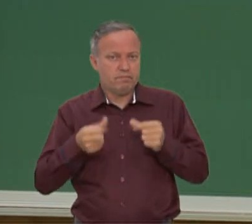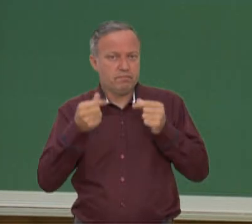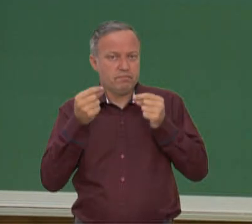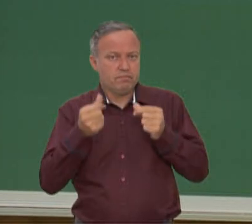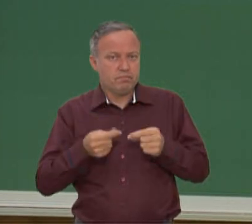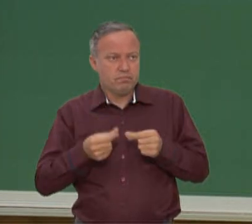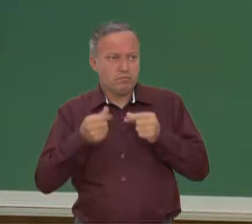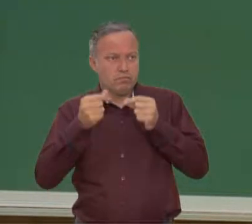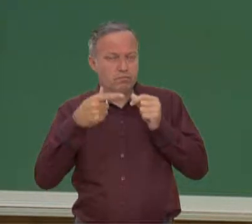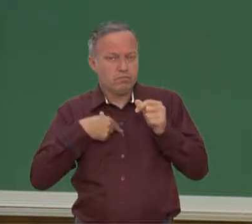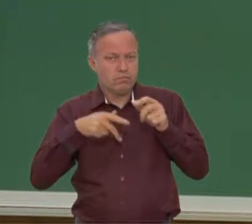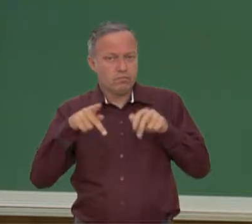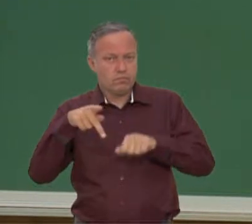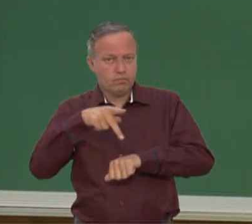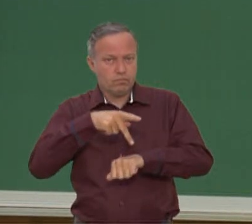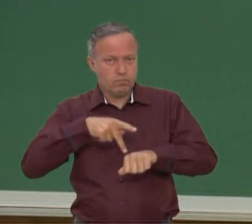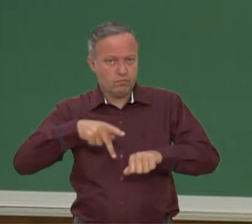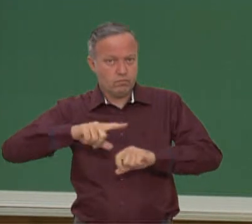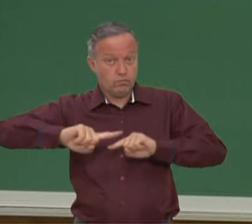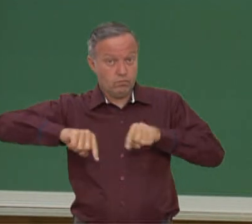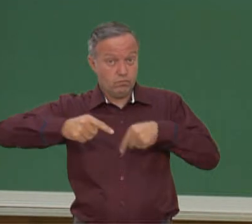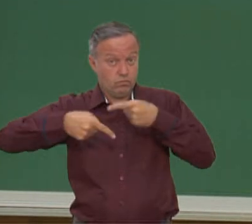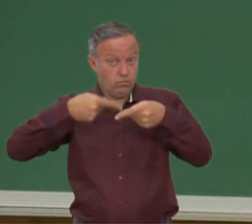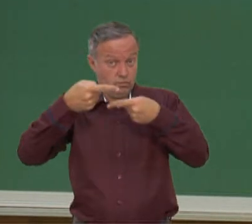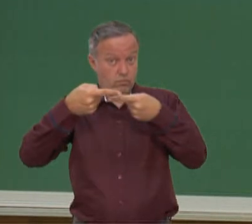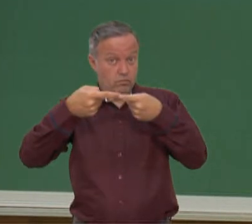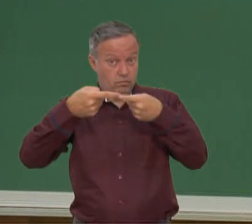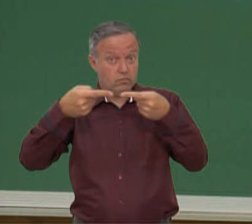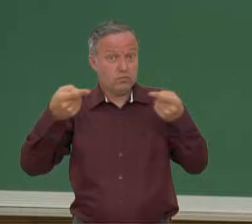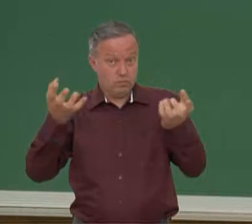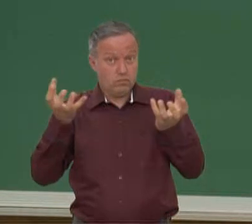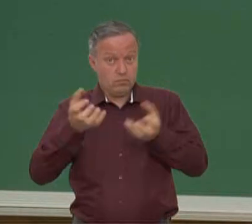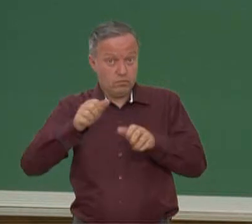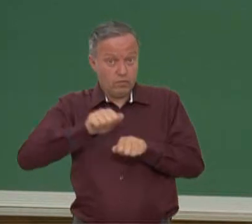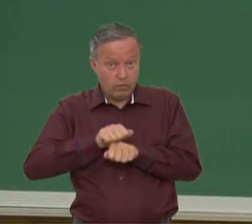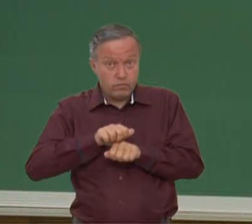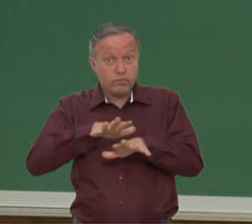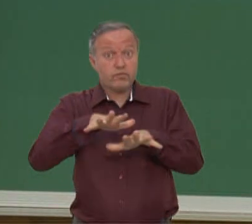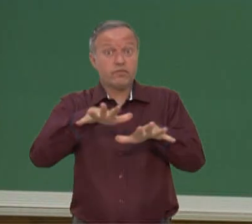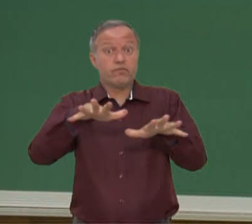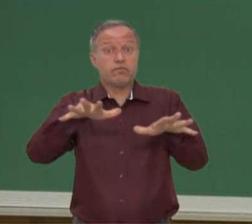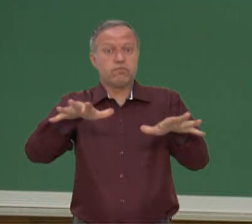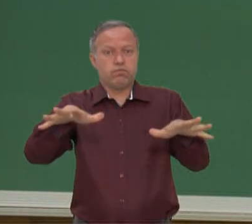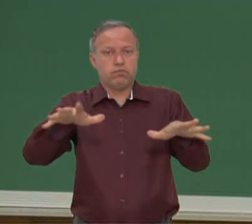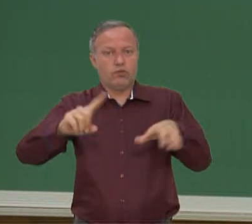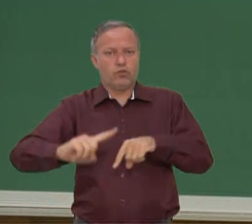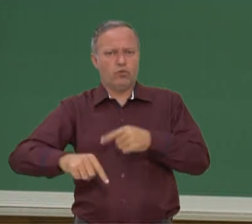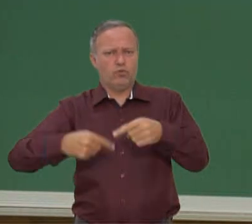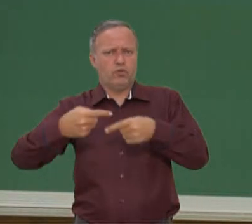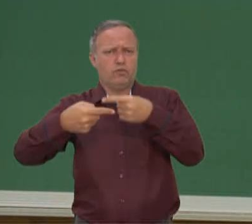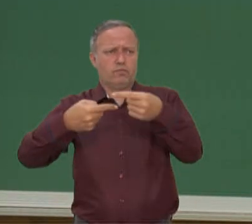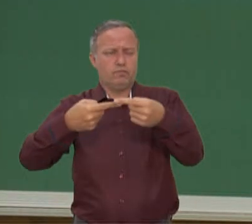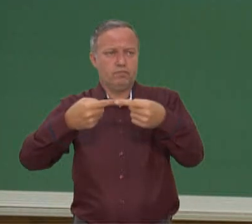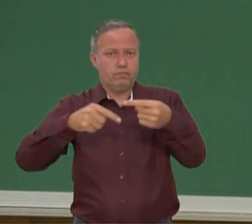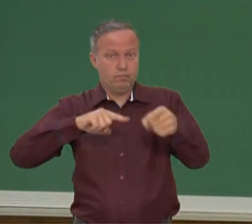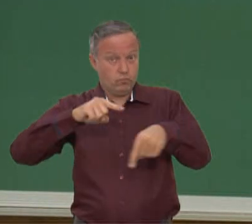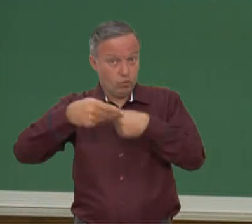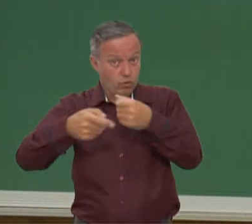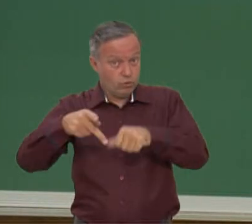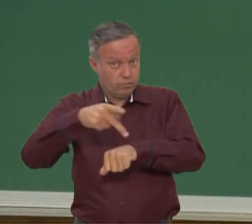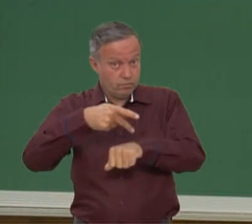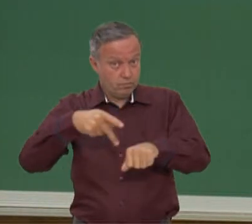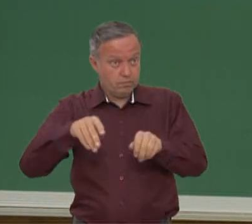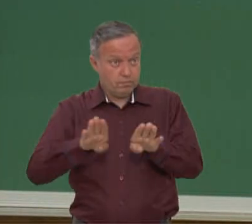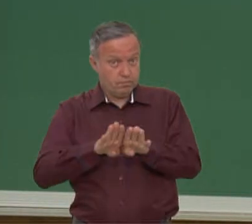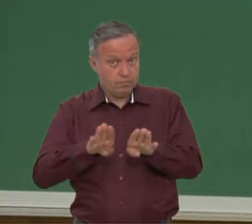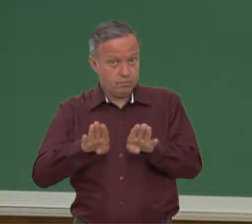os países desenvolvidos, eles querem sempre expandir, né, o seu desenvolvimento aí, né, expandir para outros